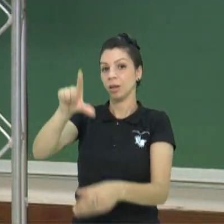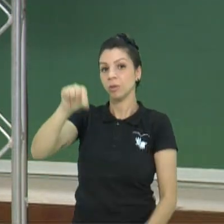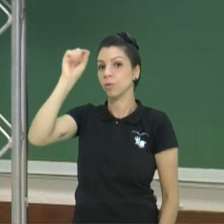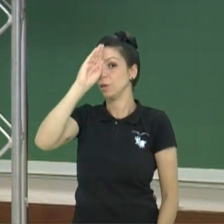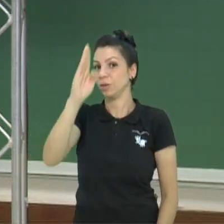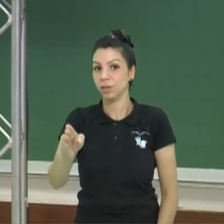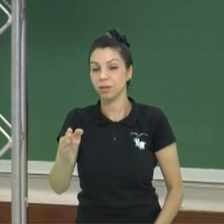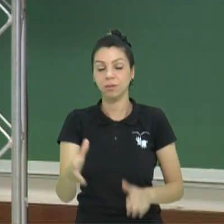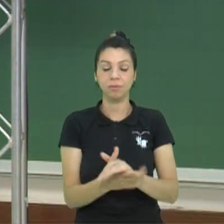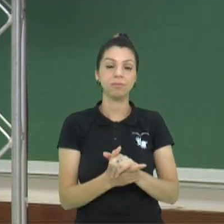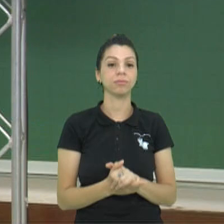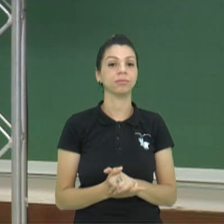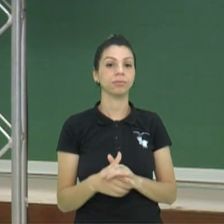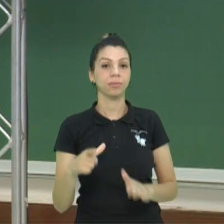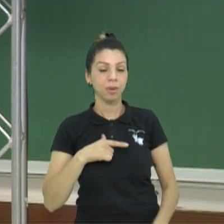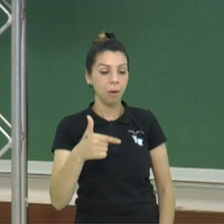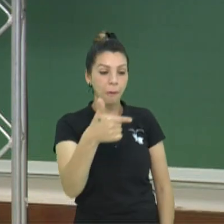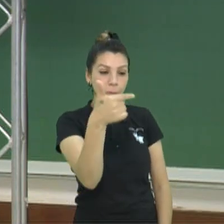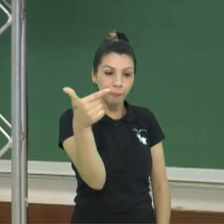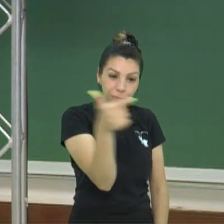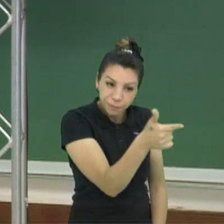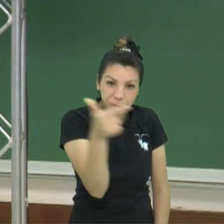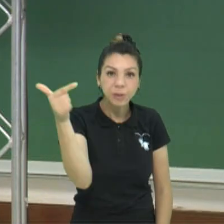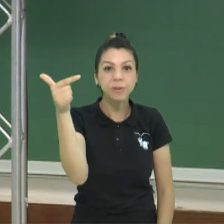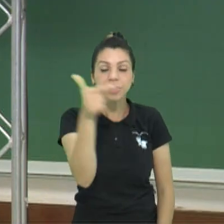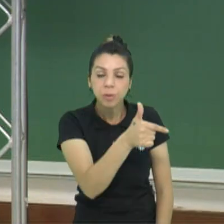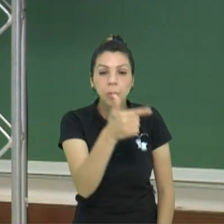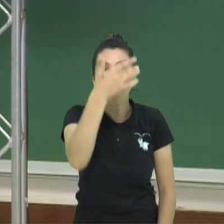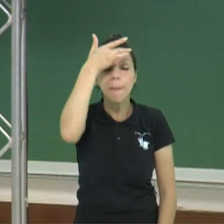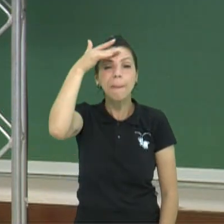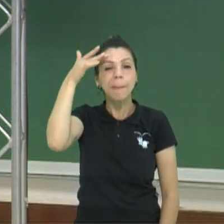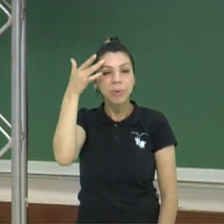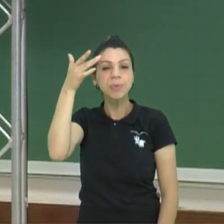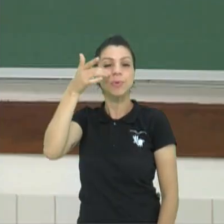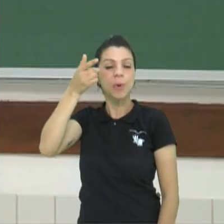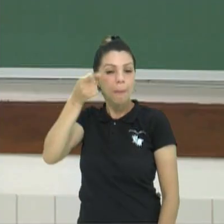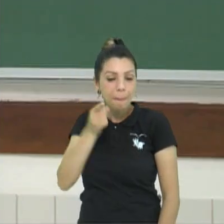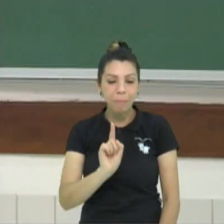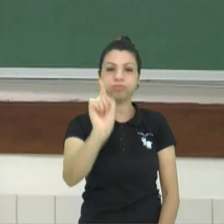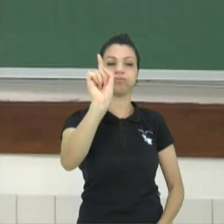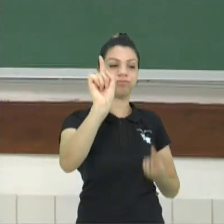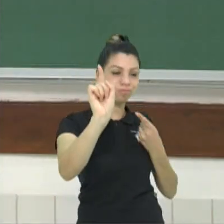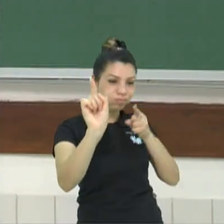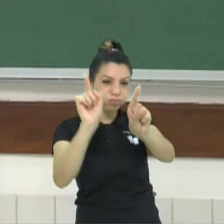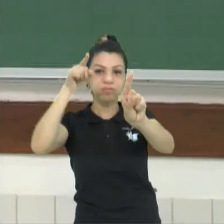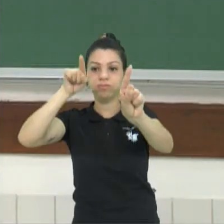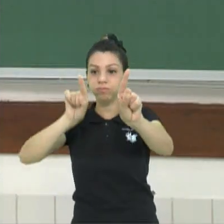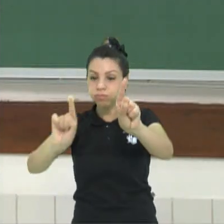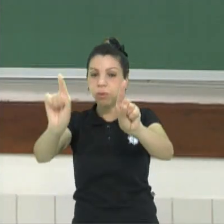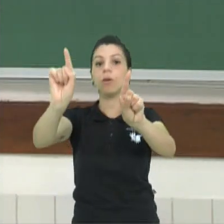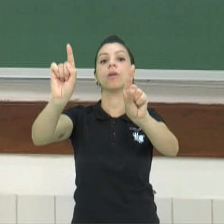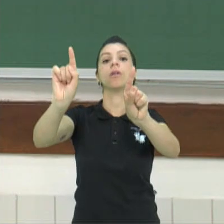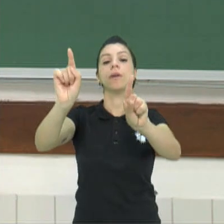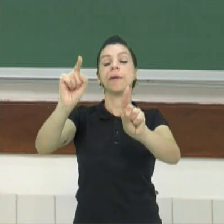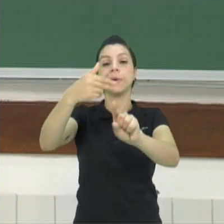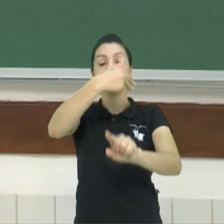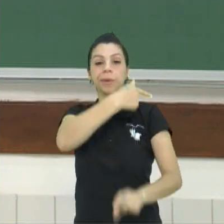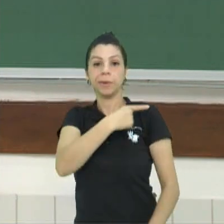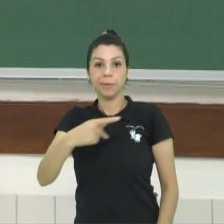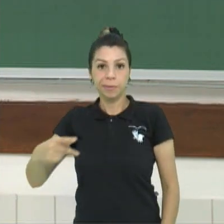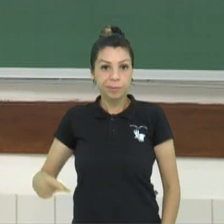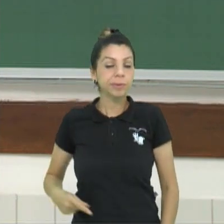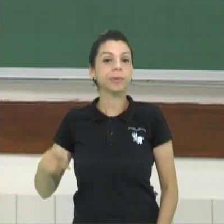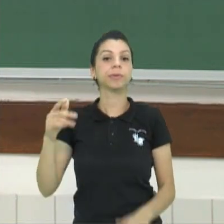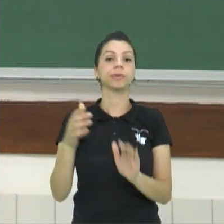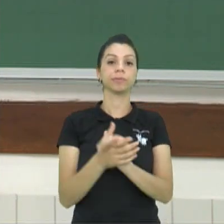lançadas 22 candidaturas a presidente. Avalie isso, 22 pessoas concorrendo